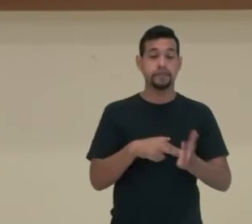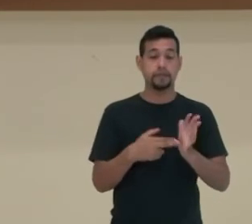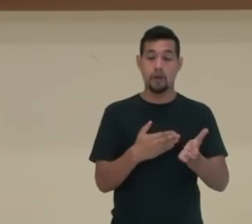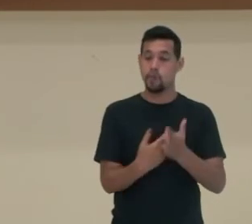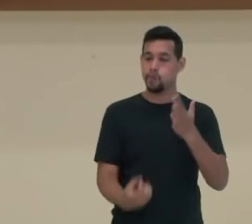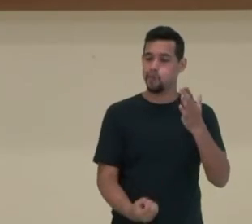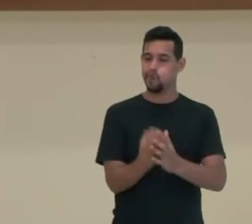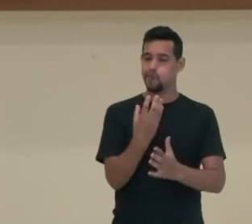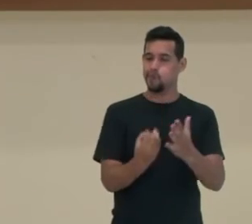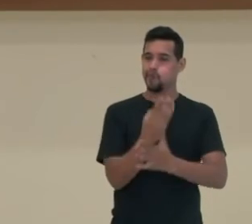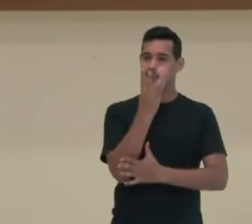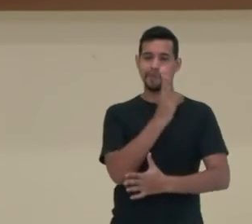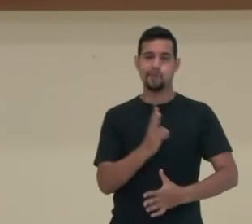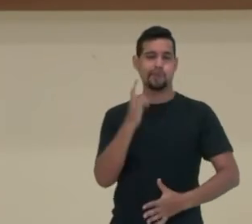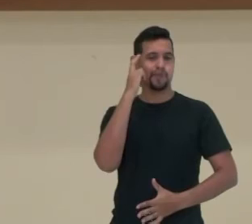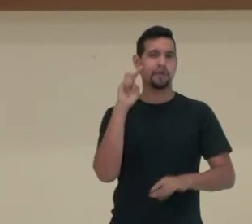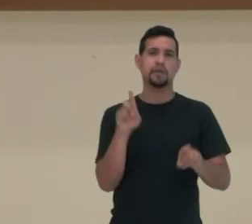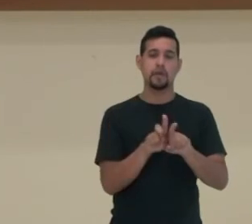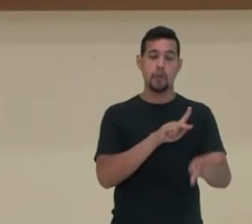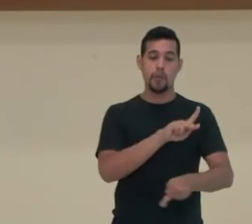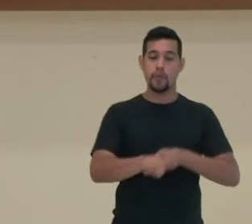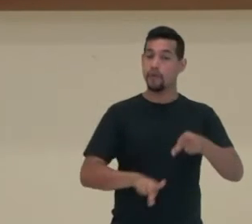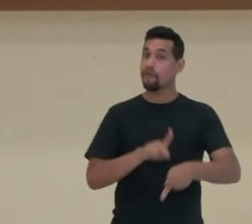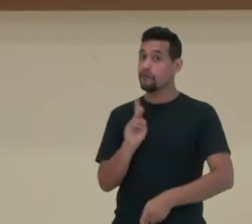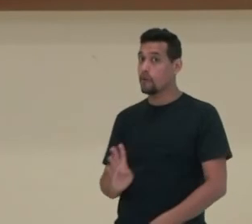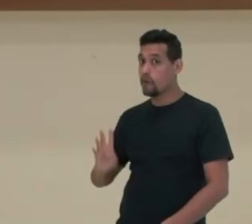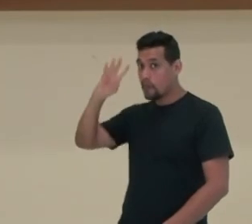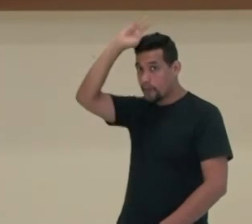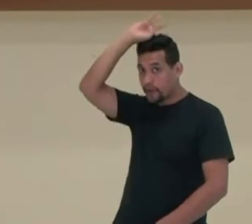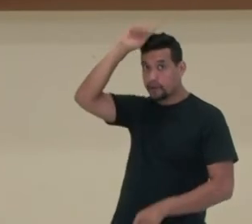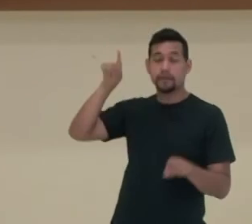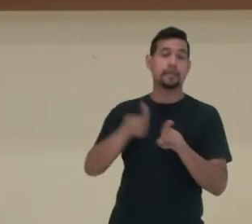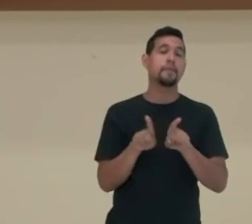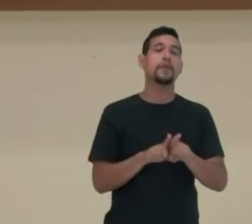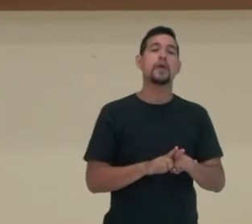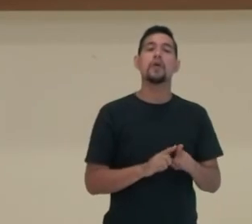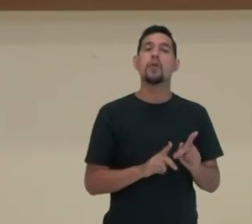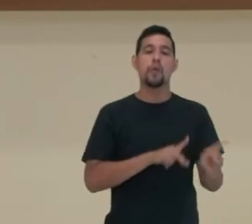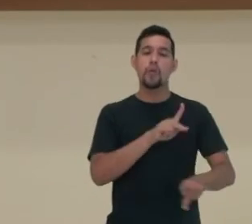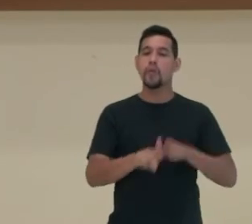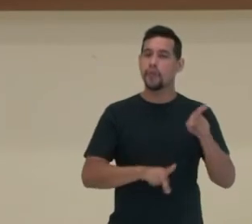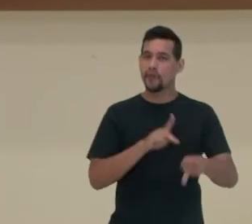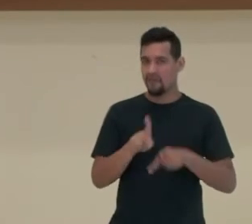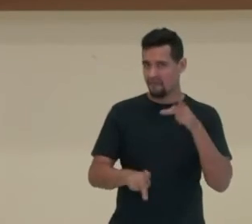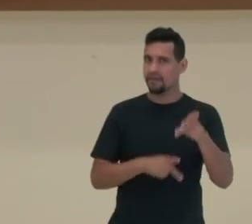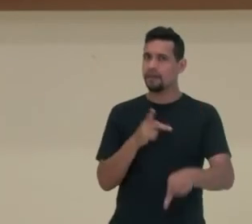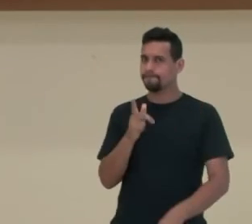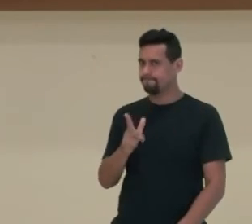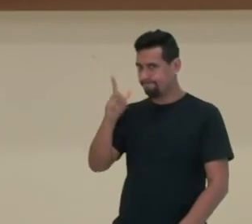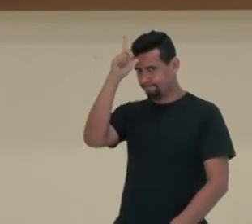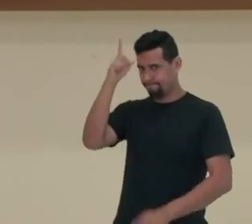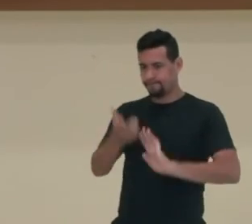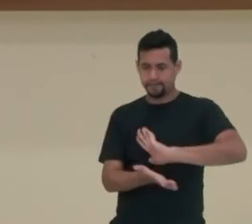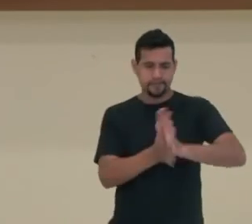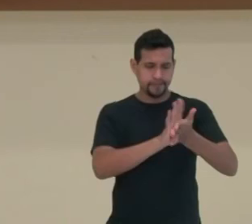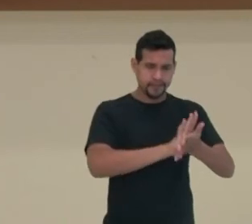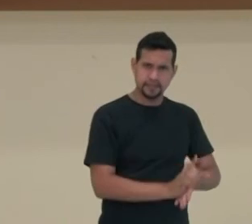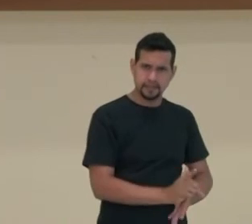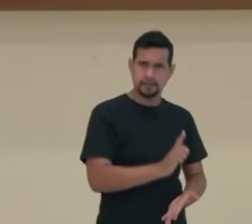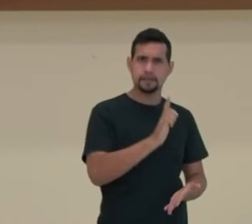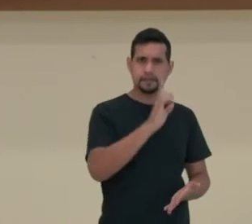criar a unidade cultural entre o povo romano e o povo germânico, que vão derrubar a queda do Império Romano